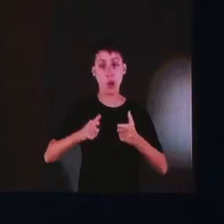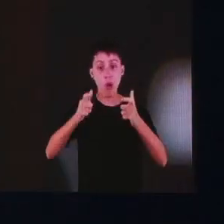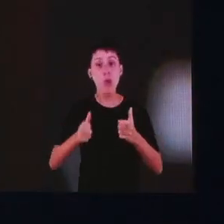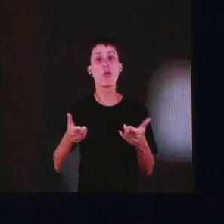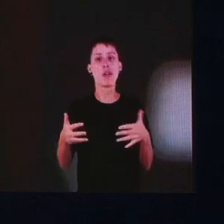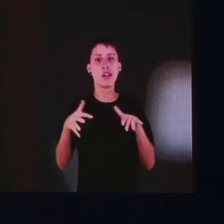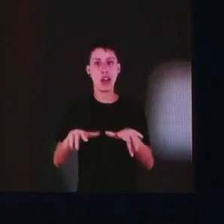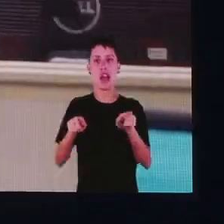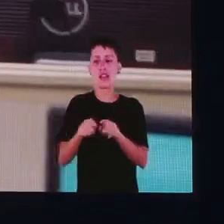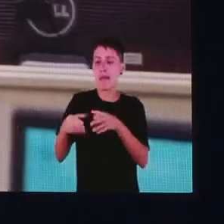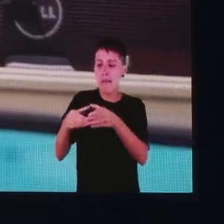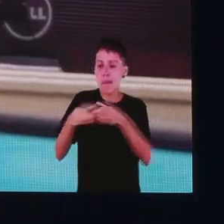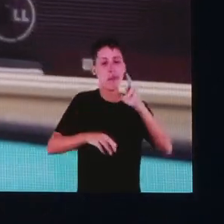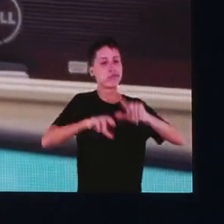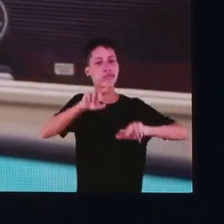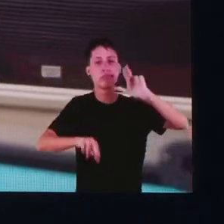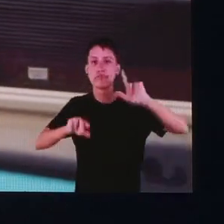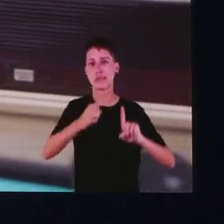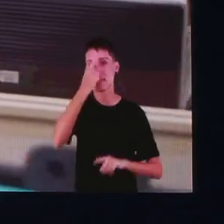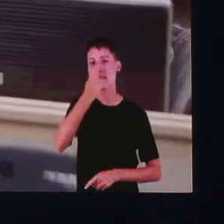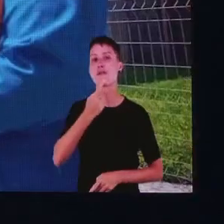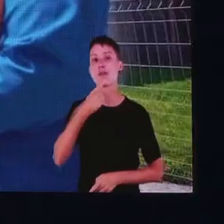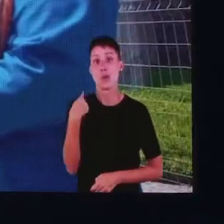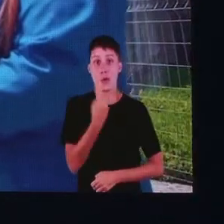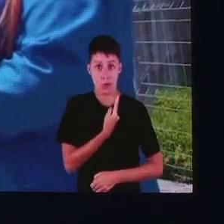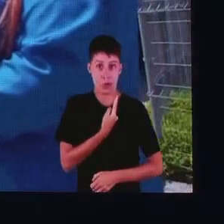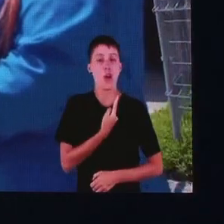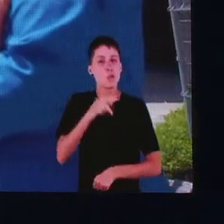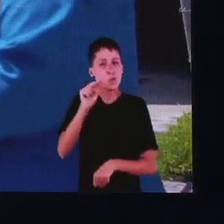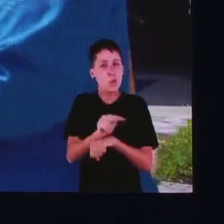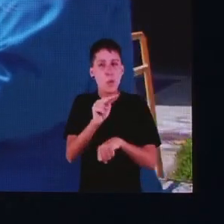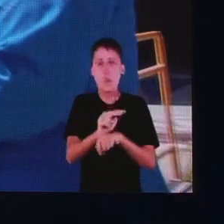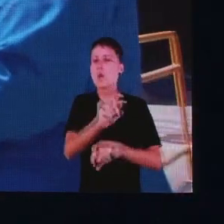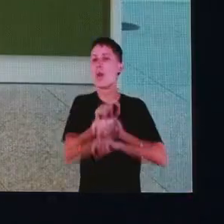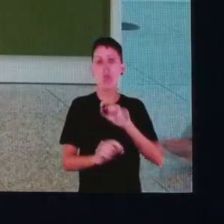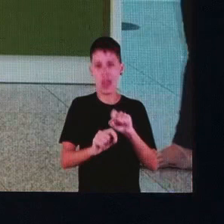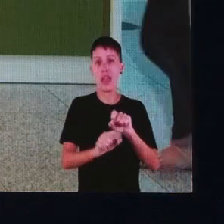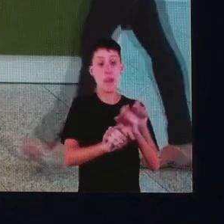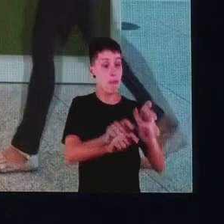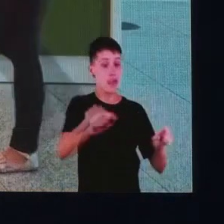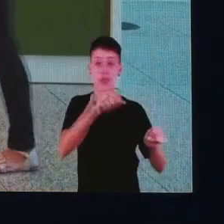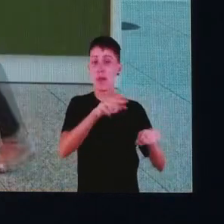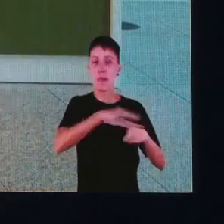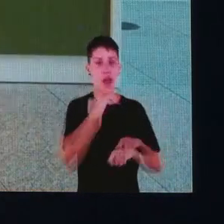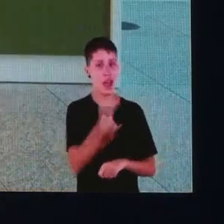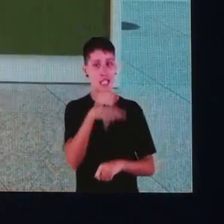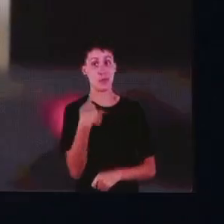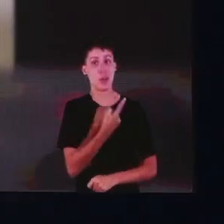ambiente inclusivo e o convívio entre as diferenças. Cuidamos do nosso maior patrimônio, as